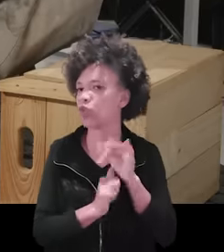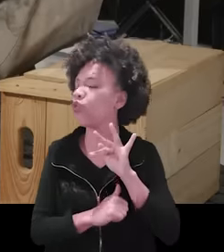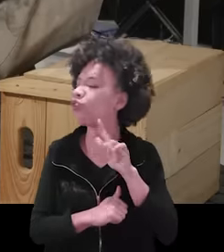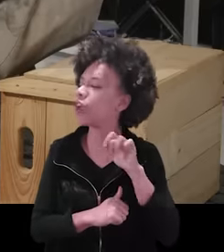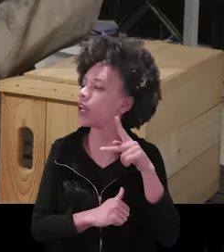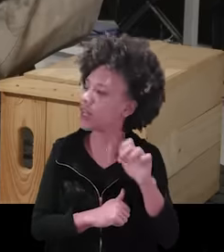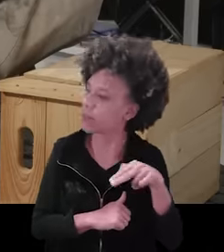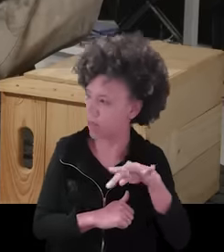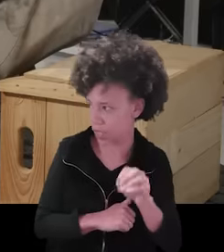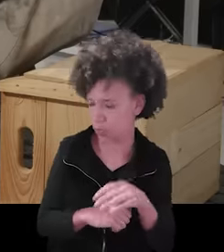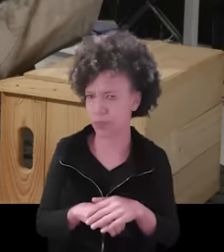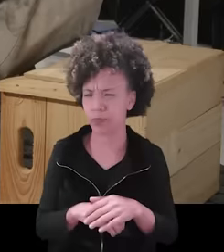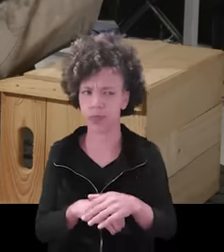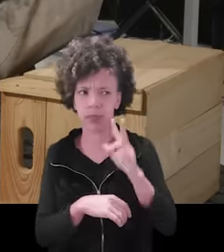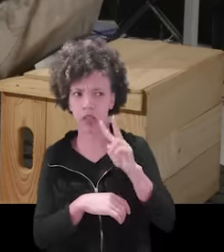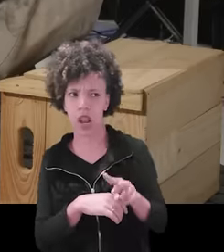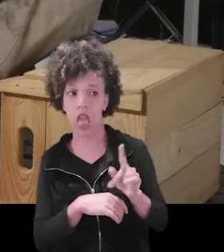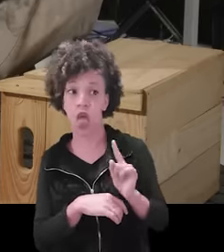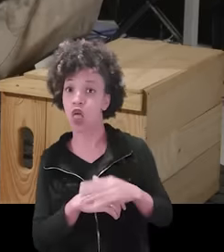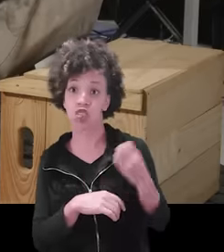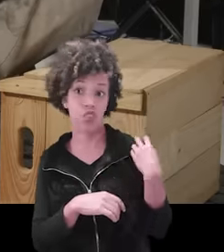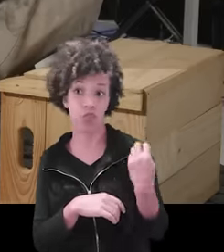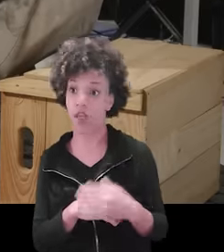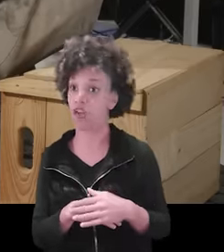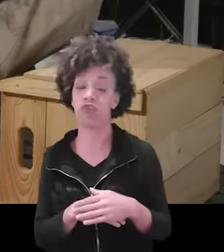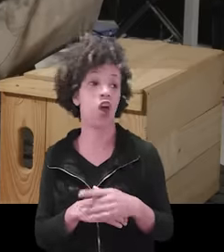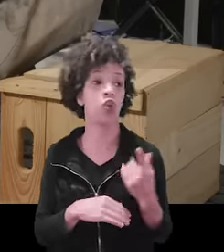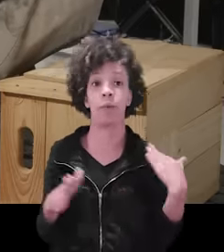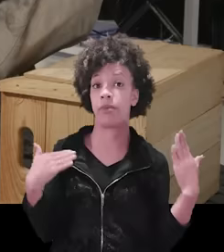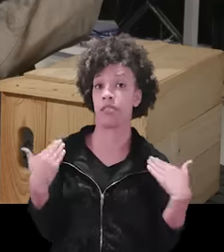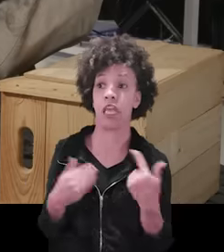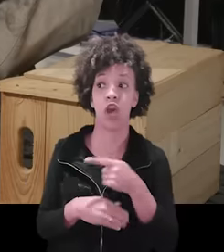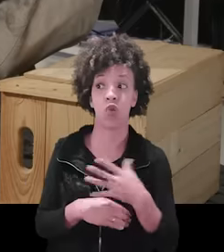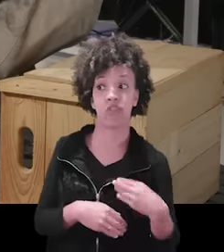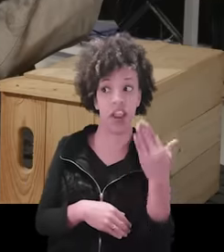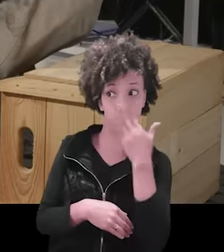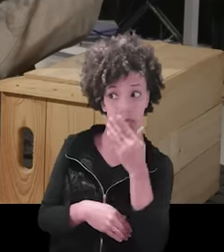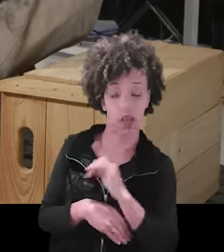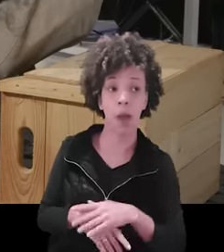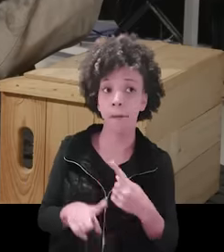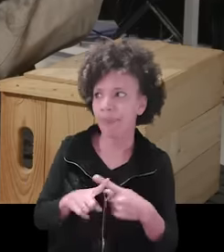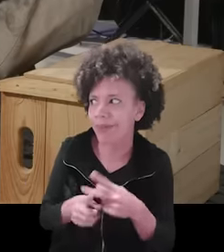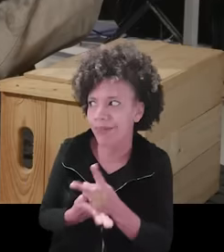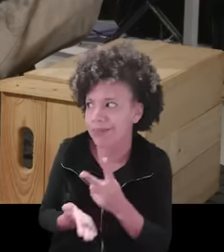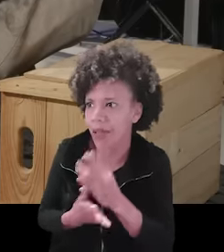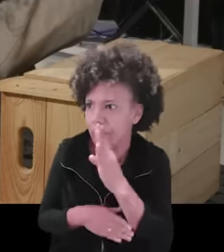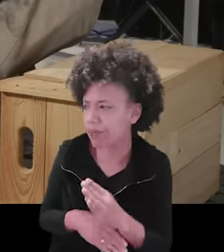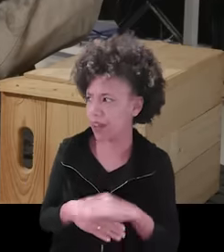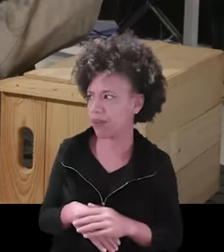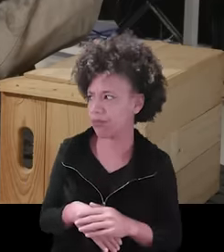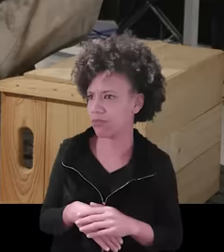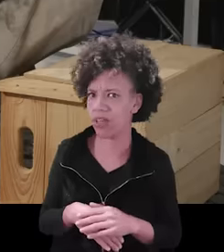tava e eu tinha uma coisa meio assim cara não sai com os cara não que esse cara é filha da e o filho da brasileiro sempre era um brasileiro